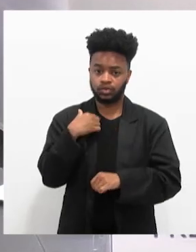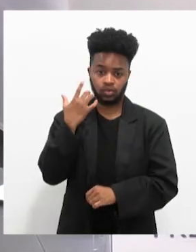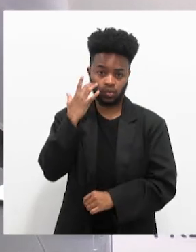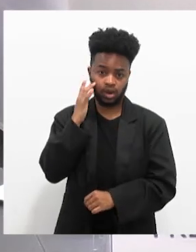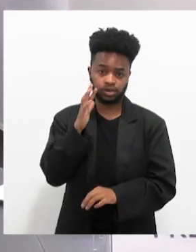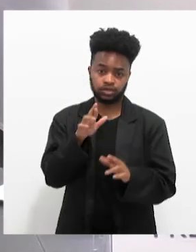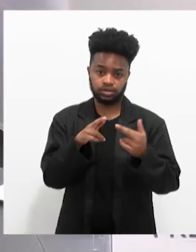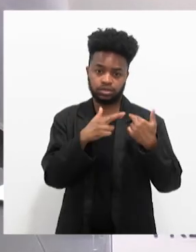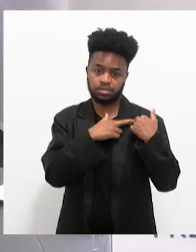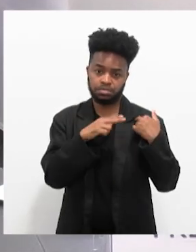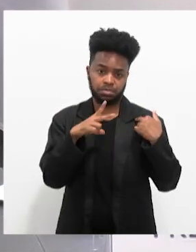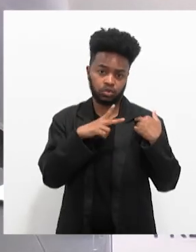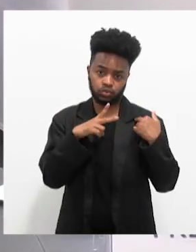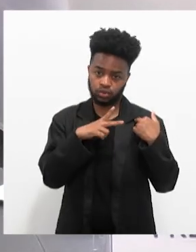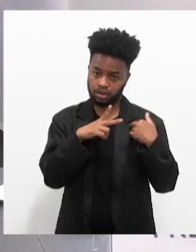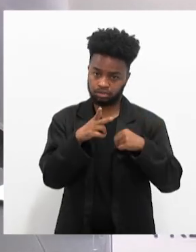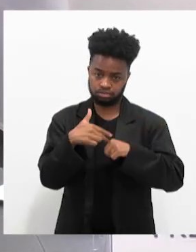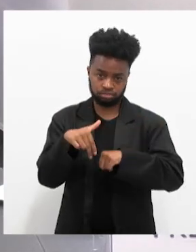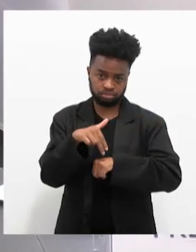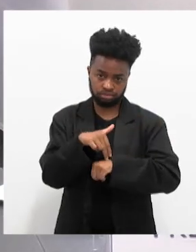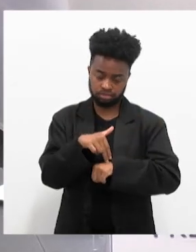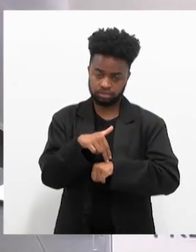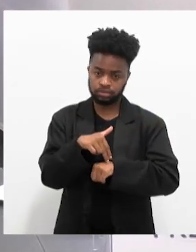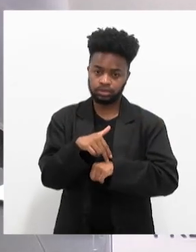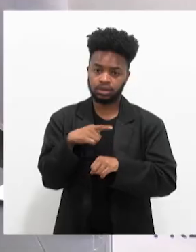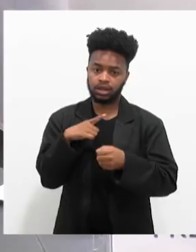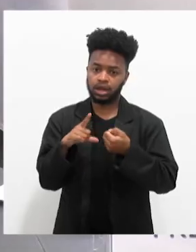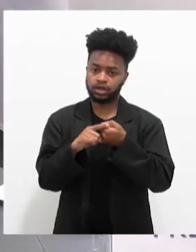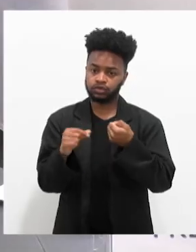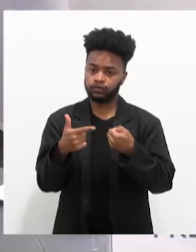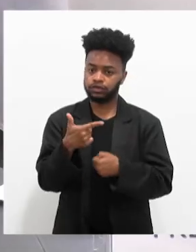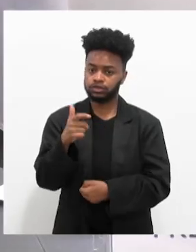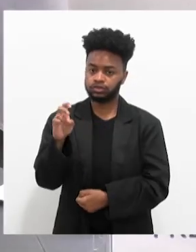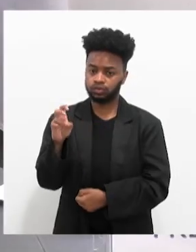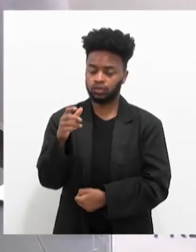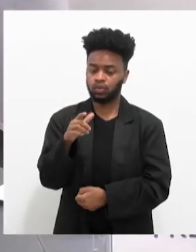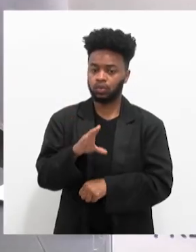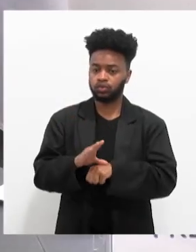competência privativa da União, artigo 25 da Constituição Federal.